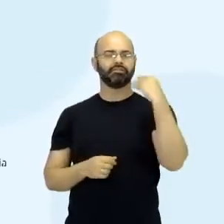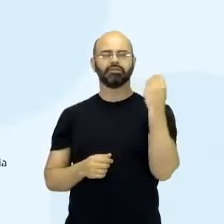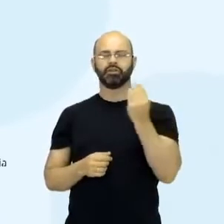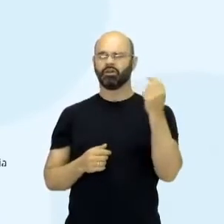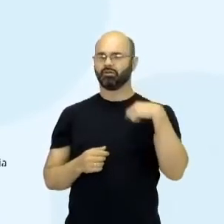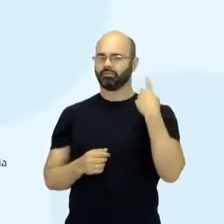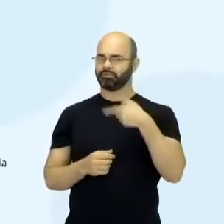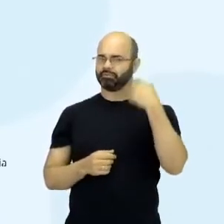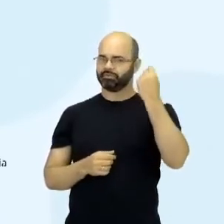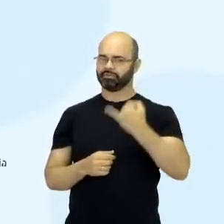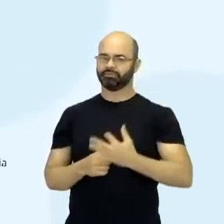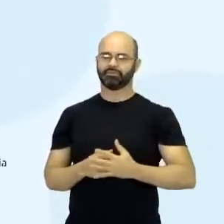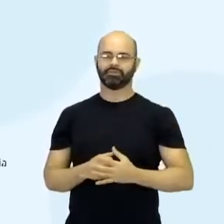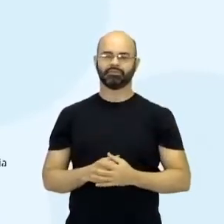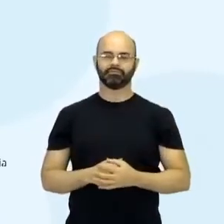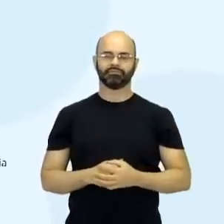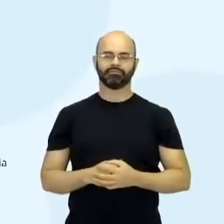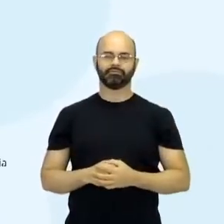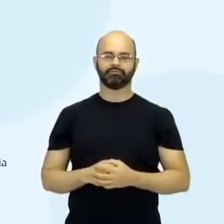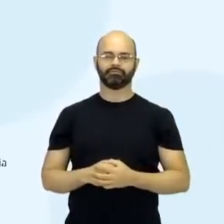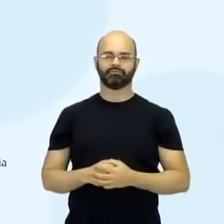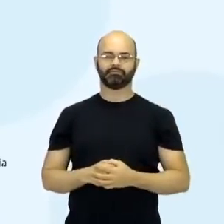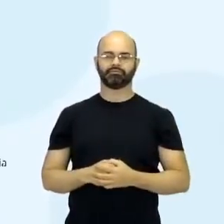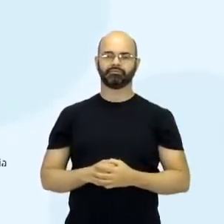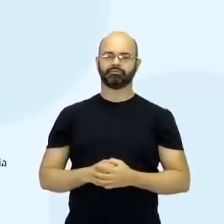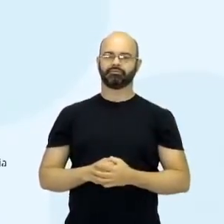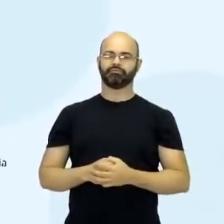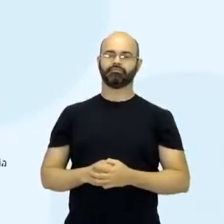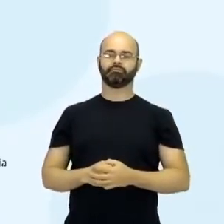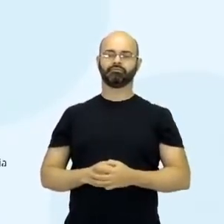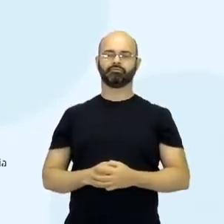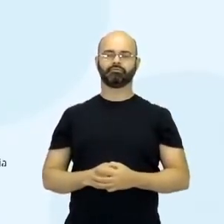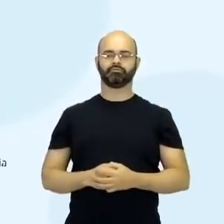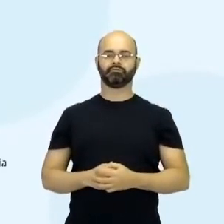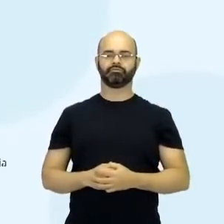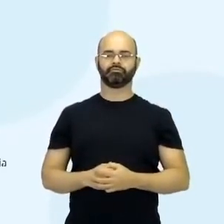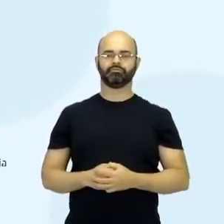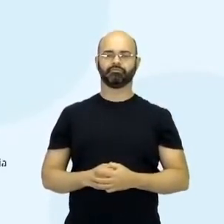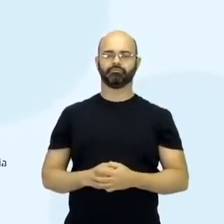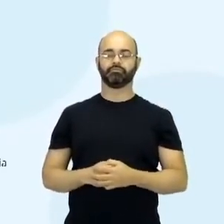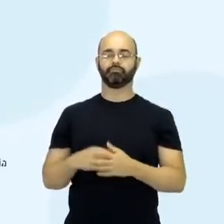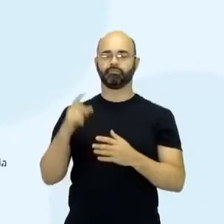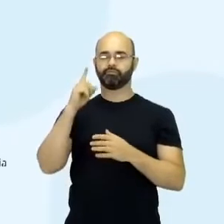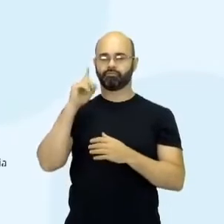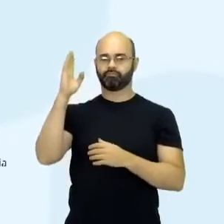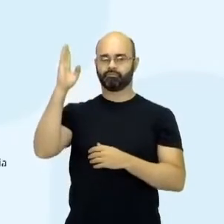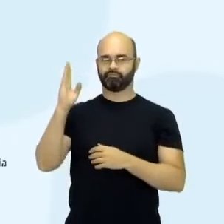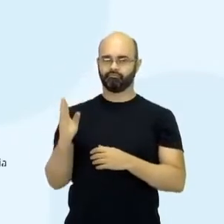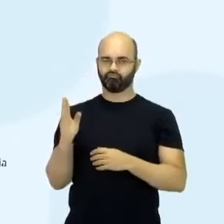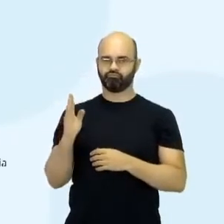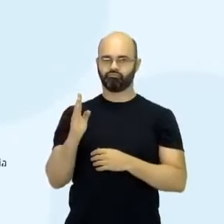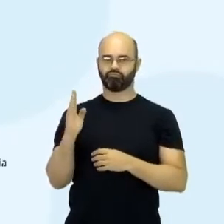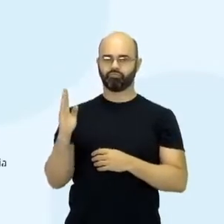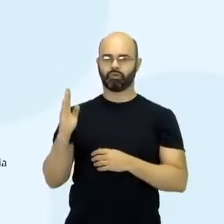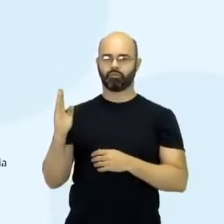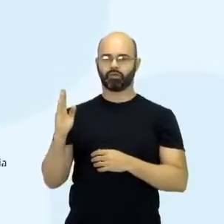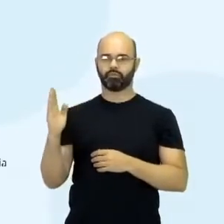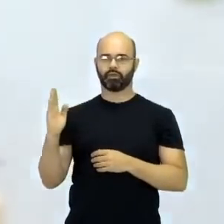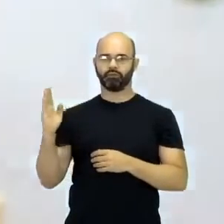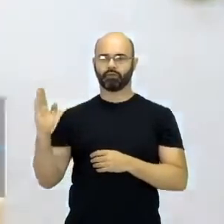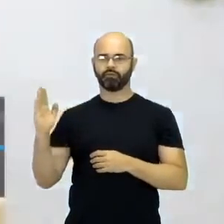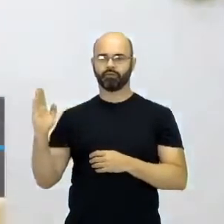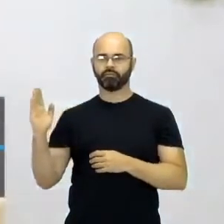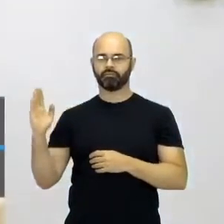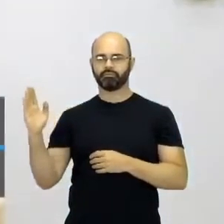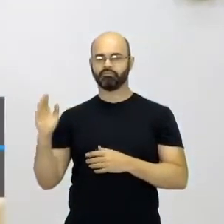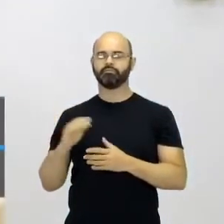nosso território. E aí, para configurar mesmo que nós tivemos um aumento do nosso território. Território